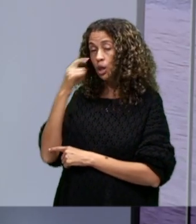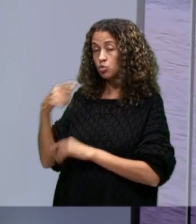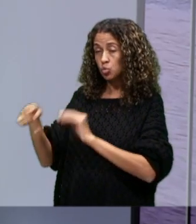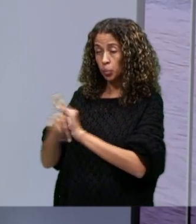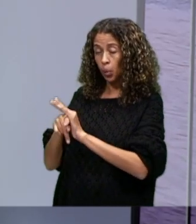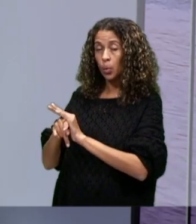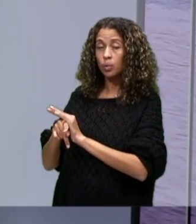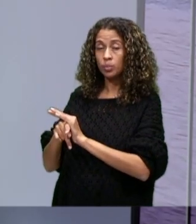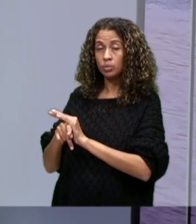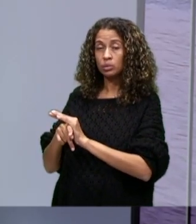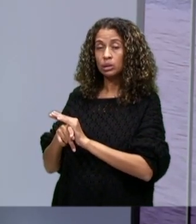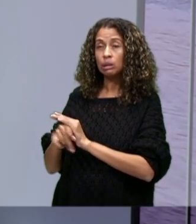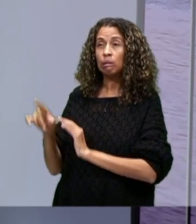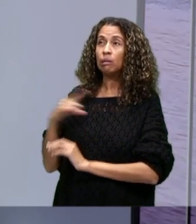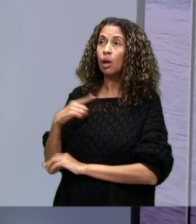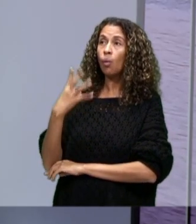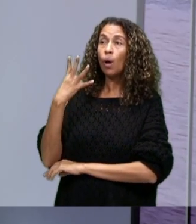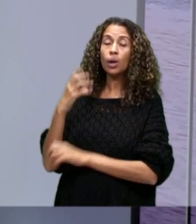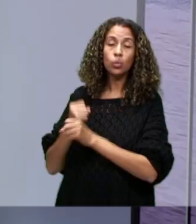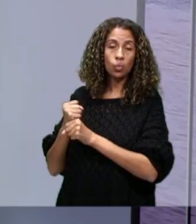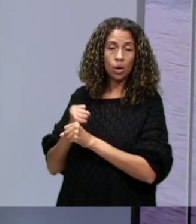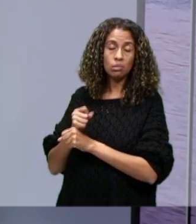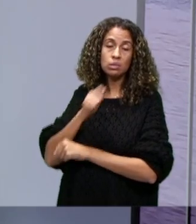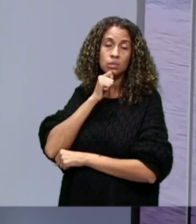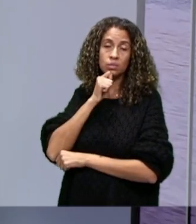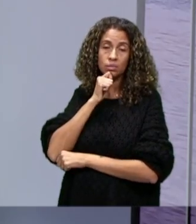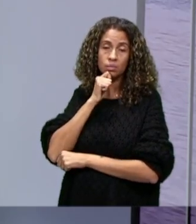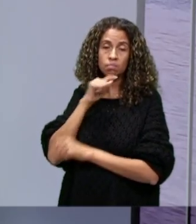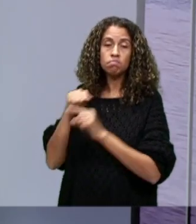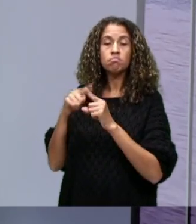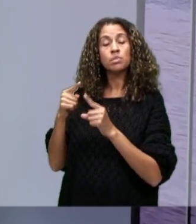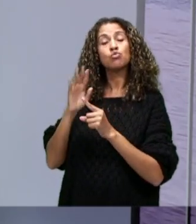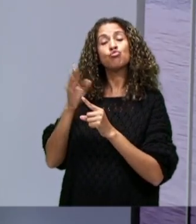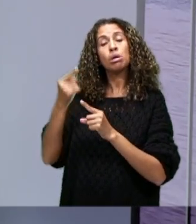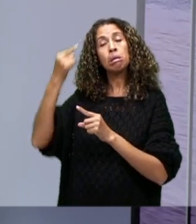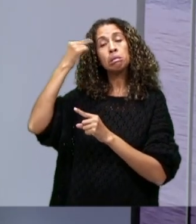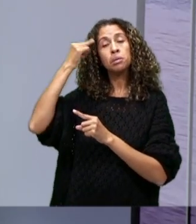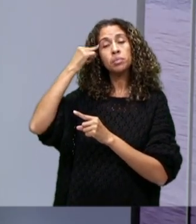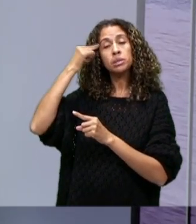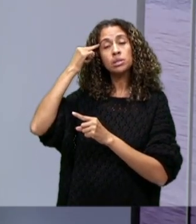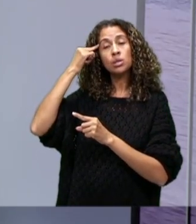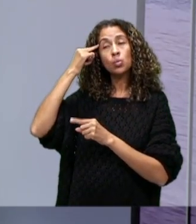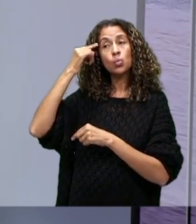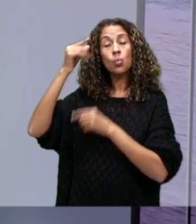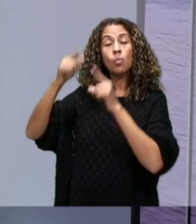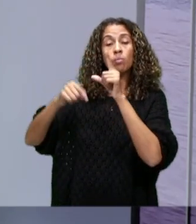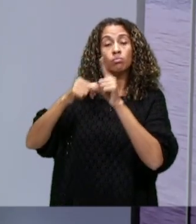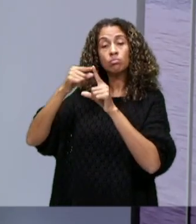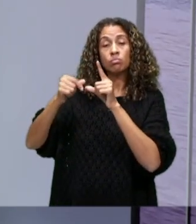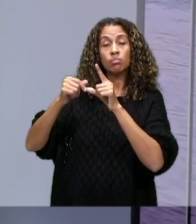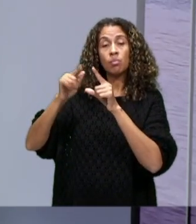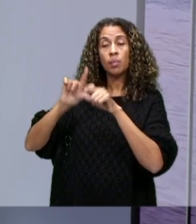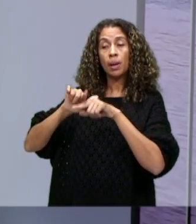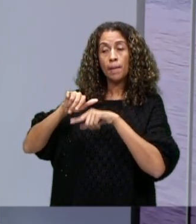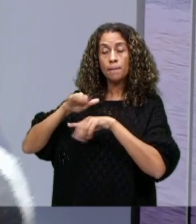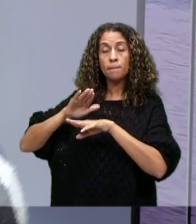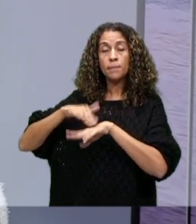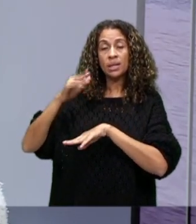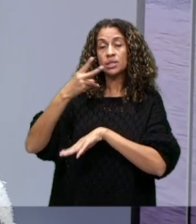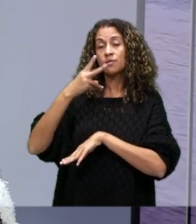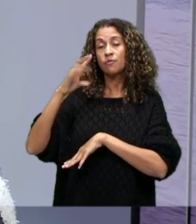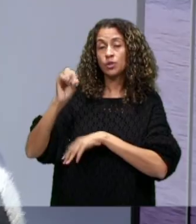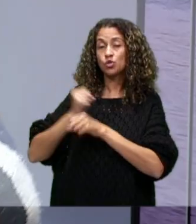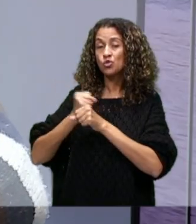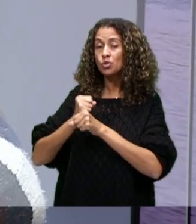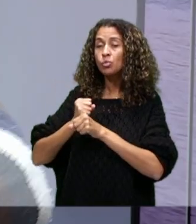mais 4 anos de vida útil. Já está sendo estudado um processo de licenciamento para aumentar para 20. mas o que